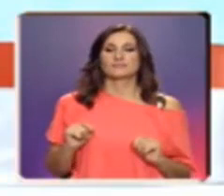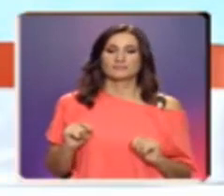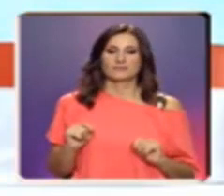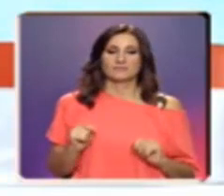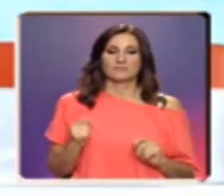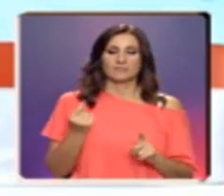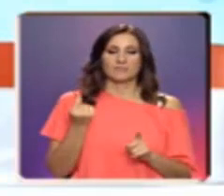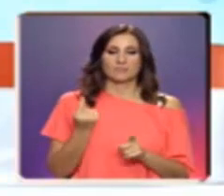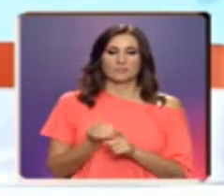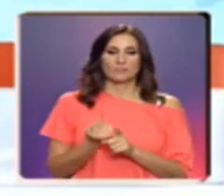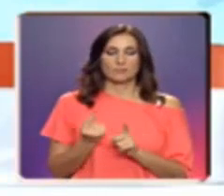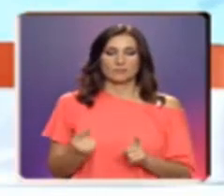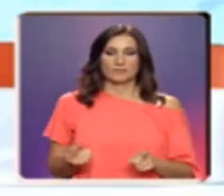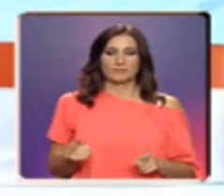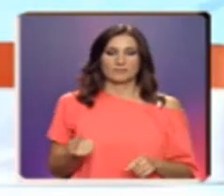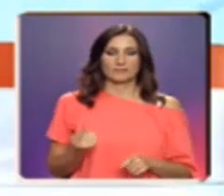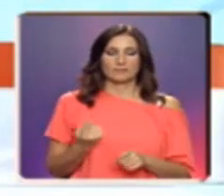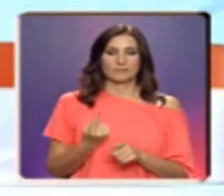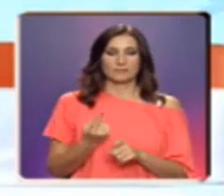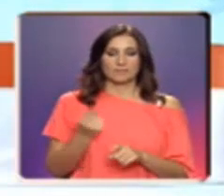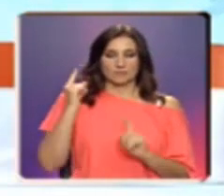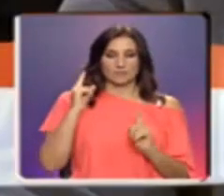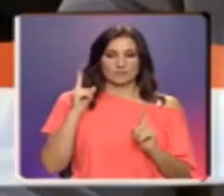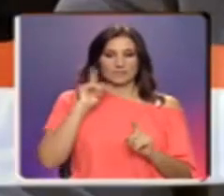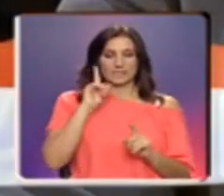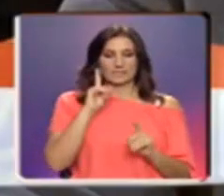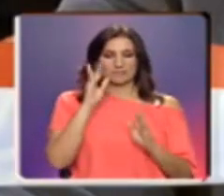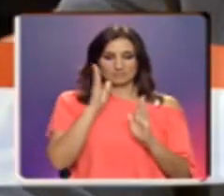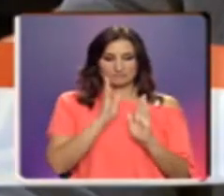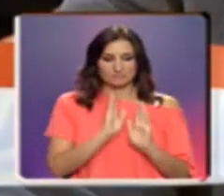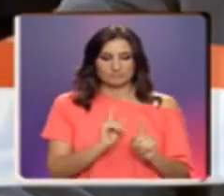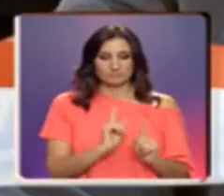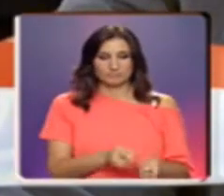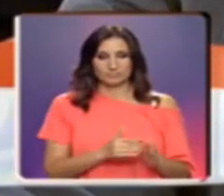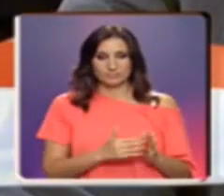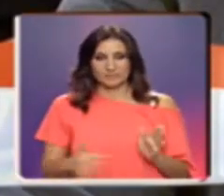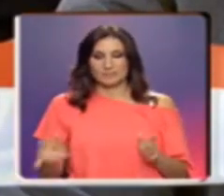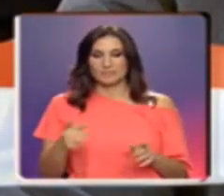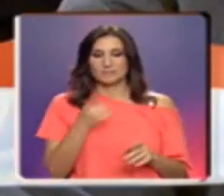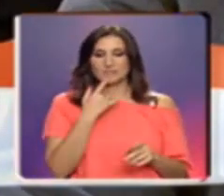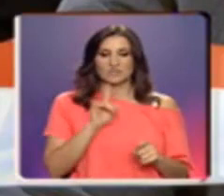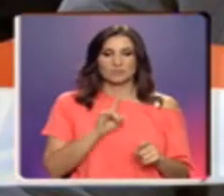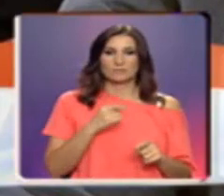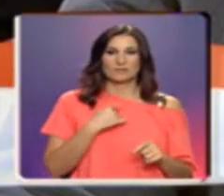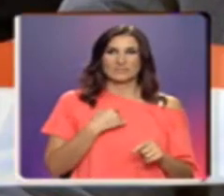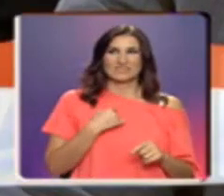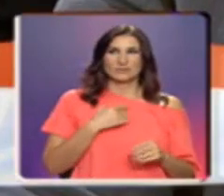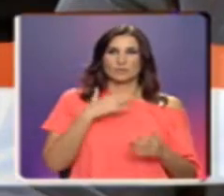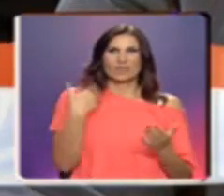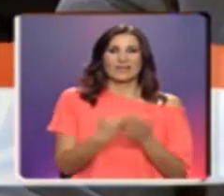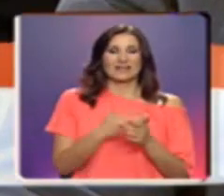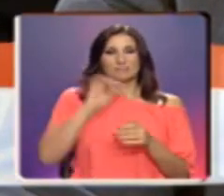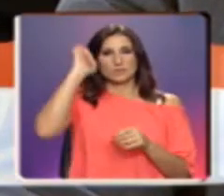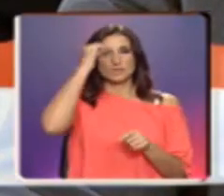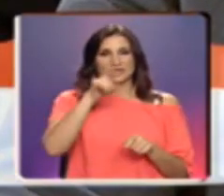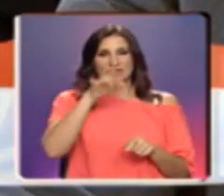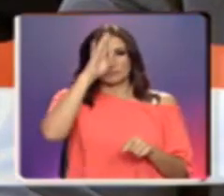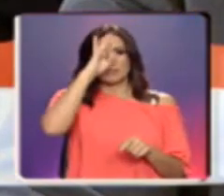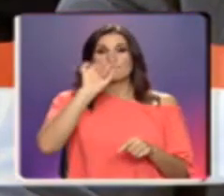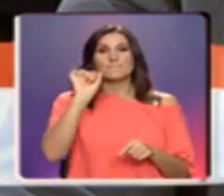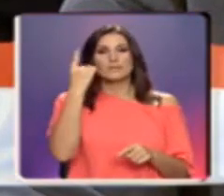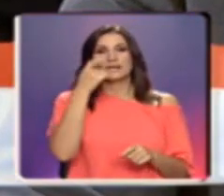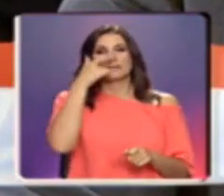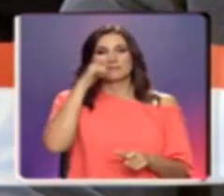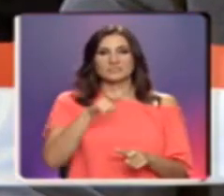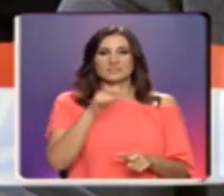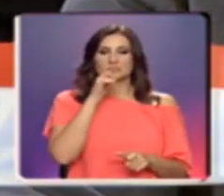Por uma questão, a partir do dia, e eu conheço muito bem, a partir do dia em que eu perceber que não sou uma mais-valia para o Sporting, serei a primeira pessoa